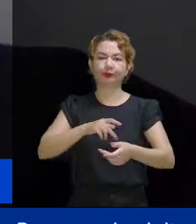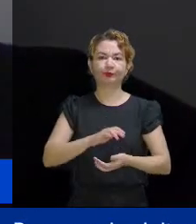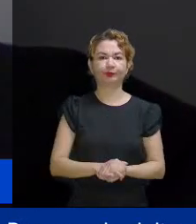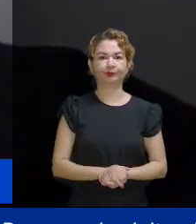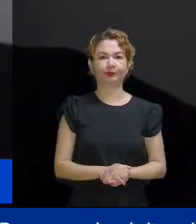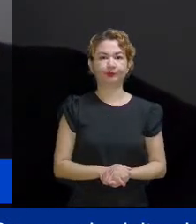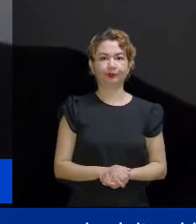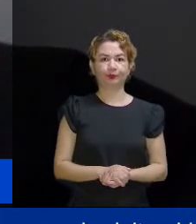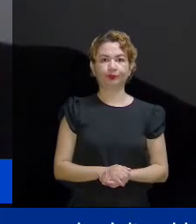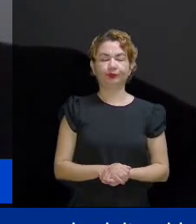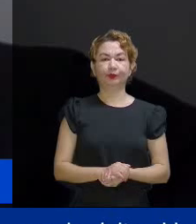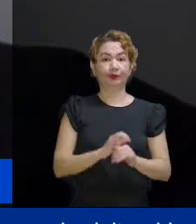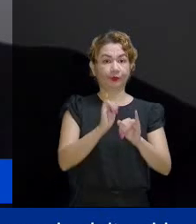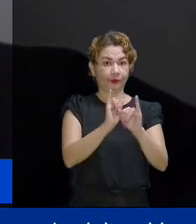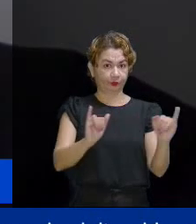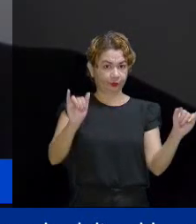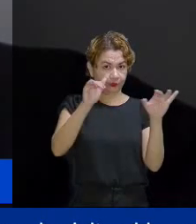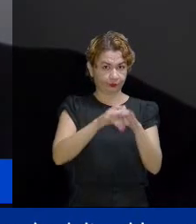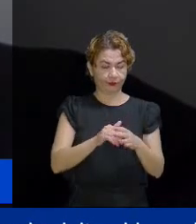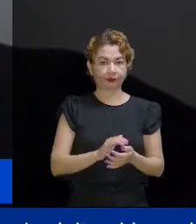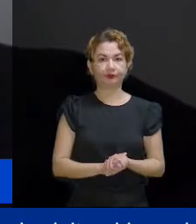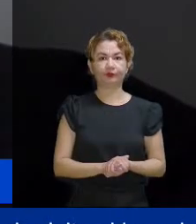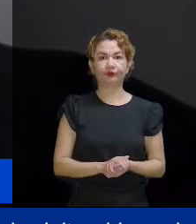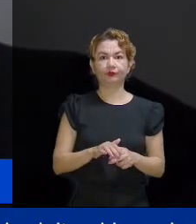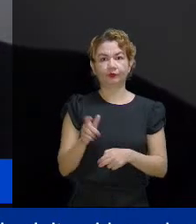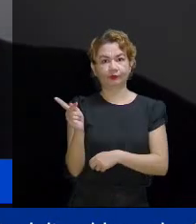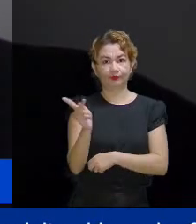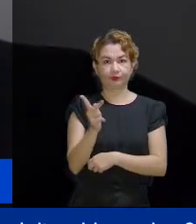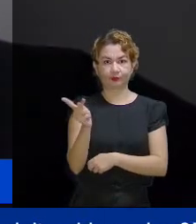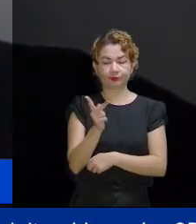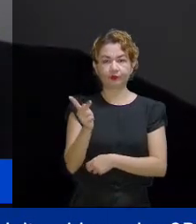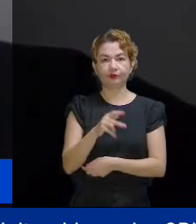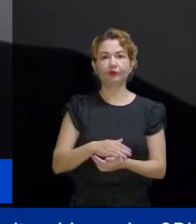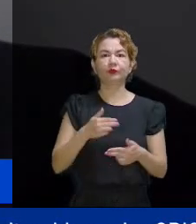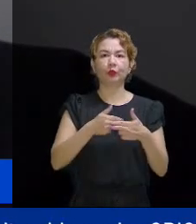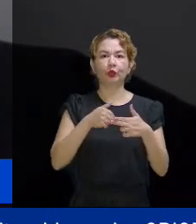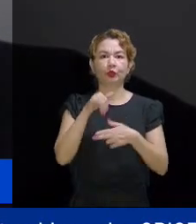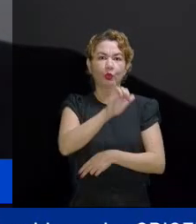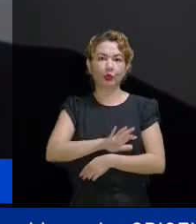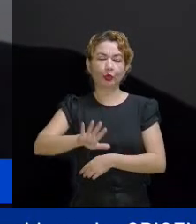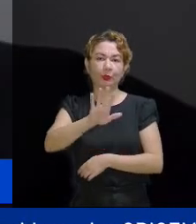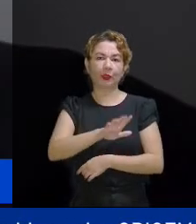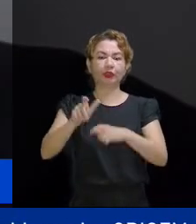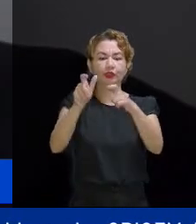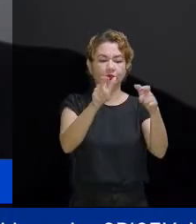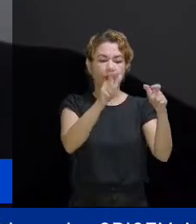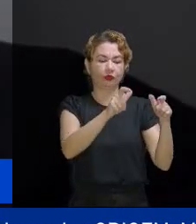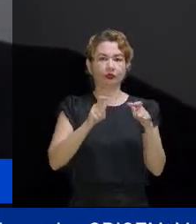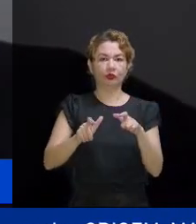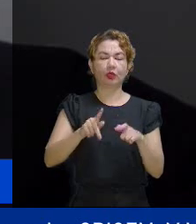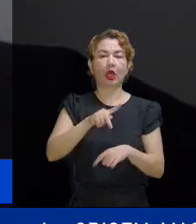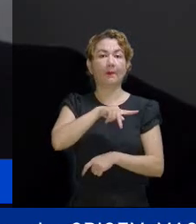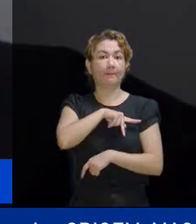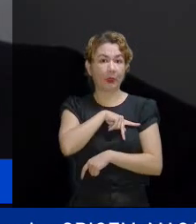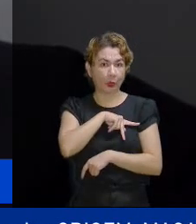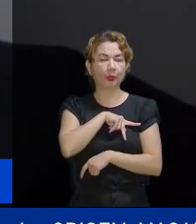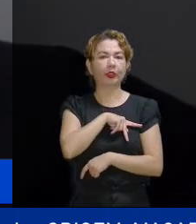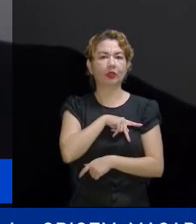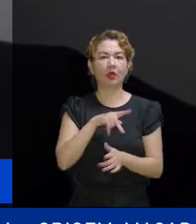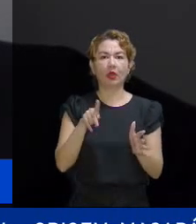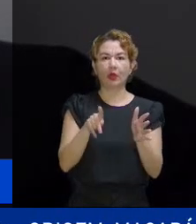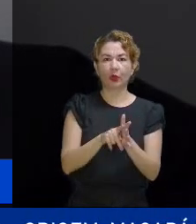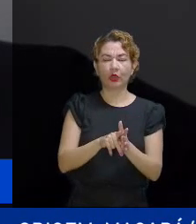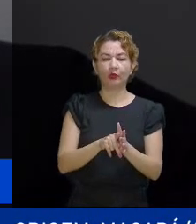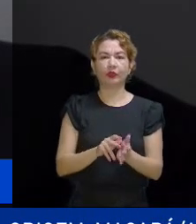0600-122-28.2024. Propaganda eleitoral irregular. Origem Macapá / P. Relator juiz Rivaldo Valente. Público em propaganda veiculada